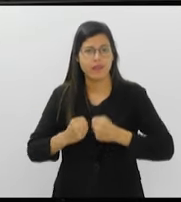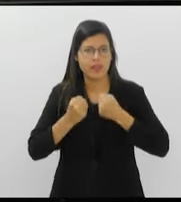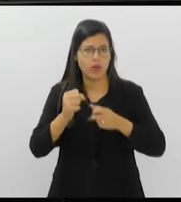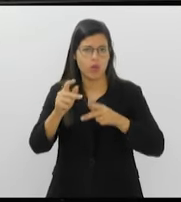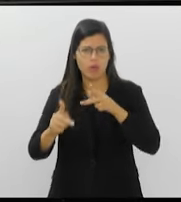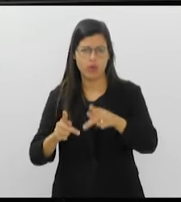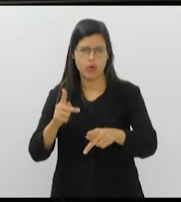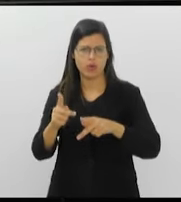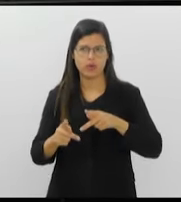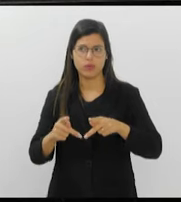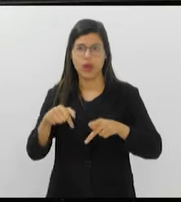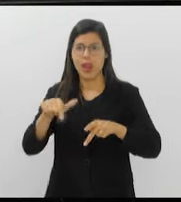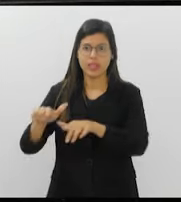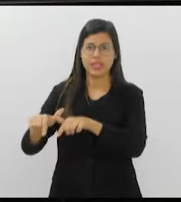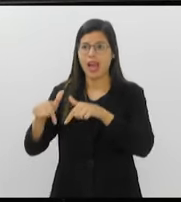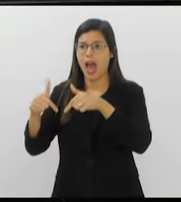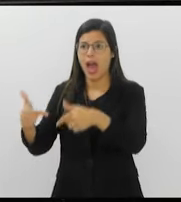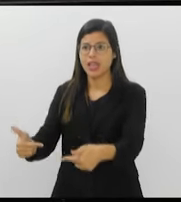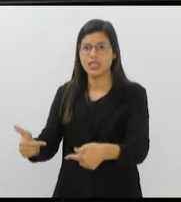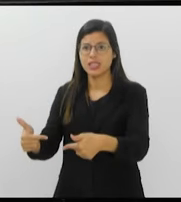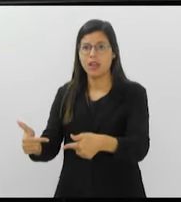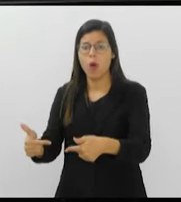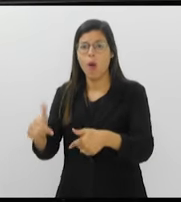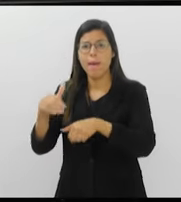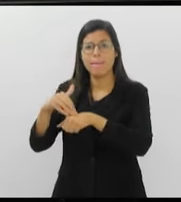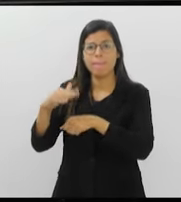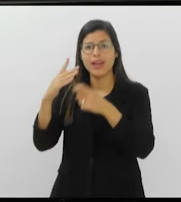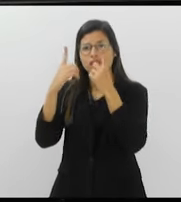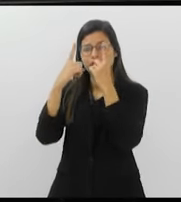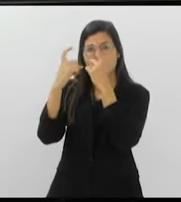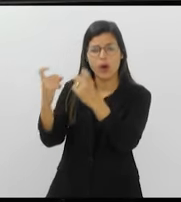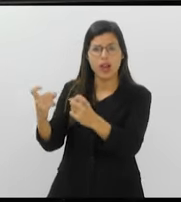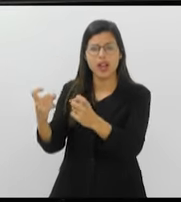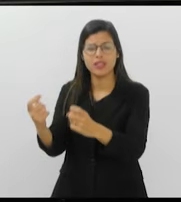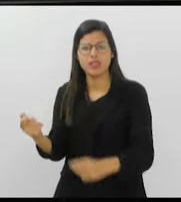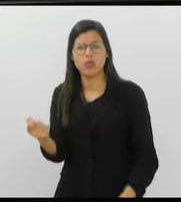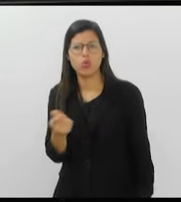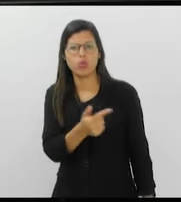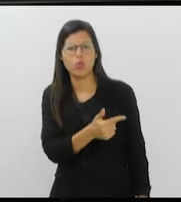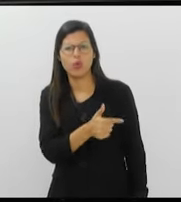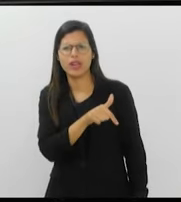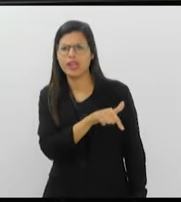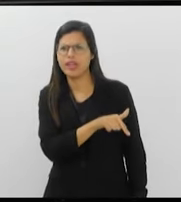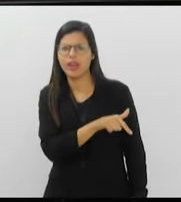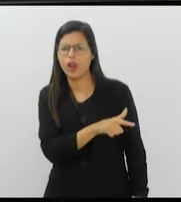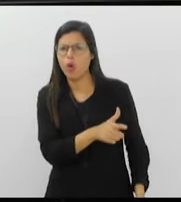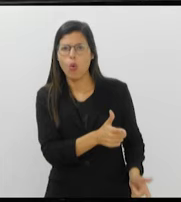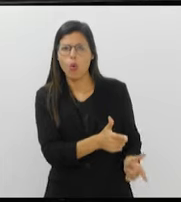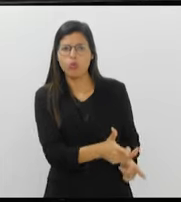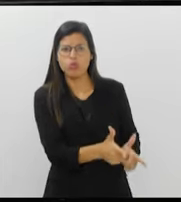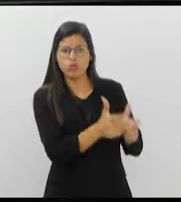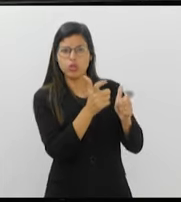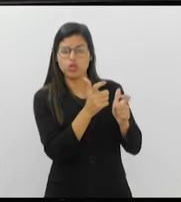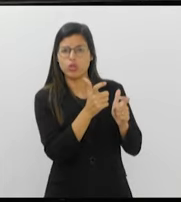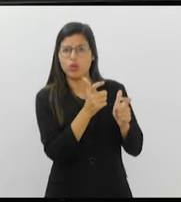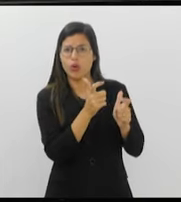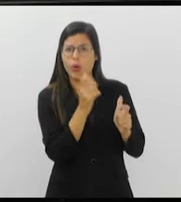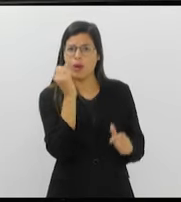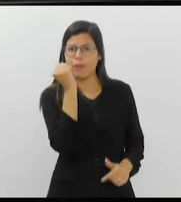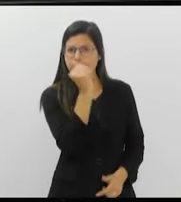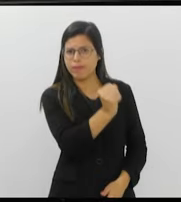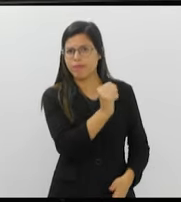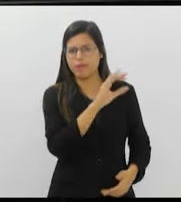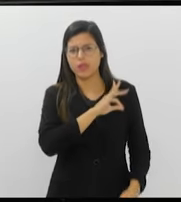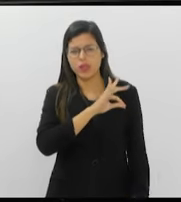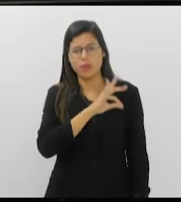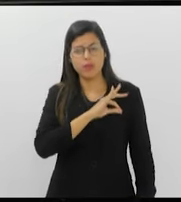essas operações são mais violentas do que aquele tiro que matou um policial, aquela